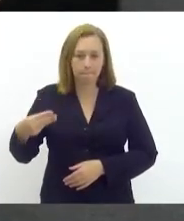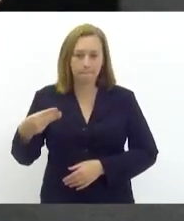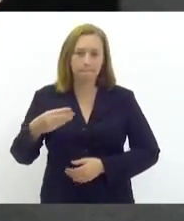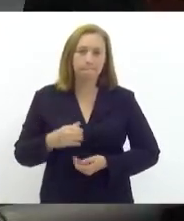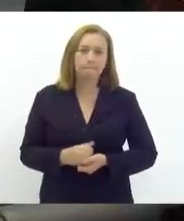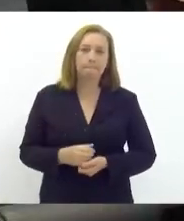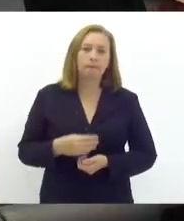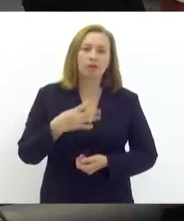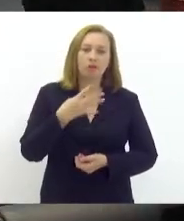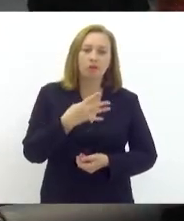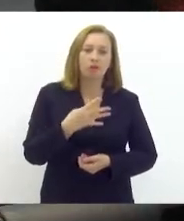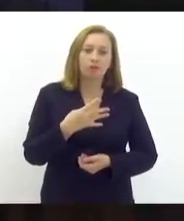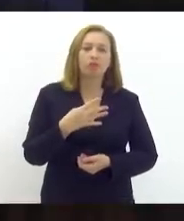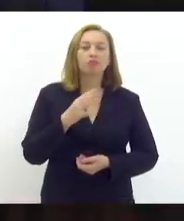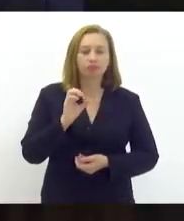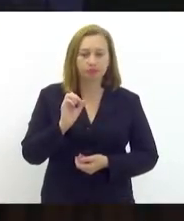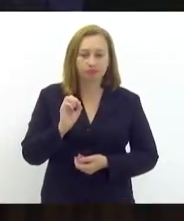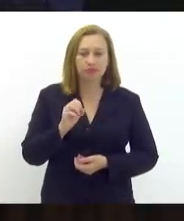Brasil